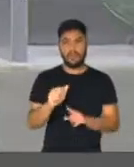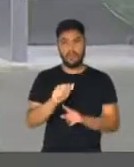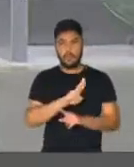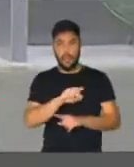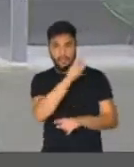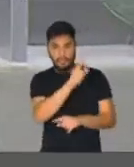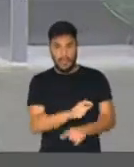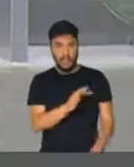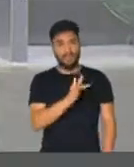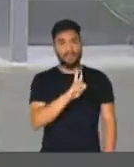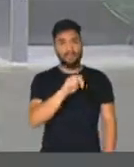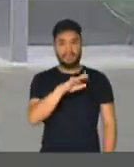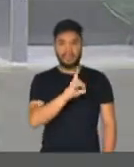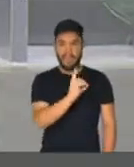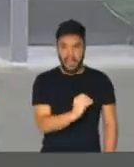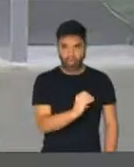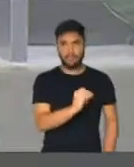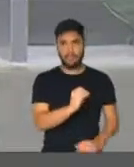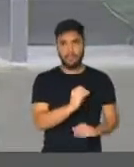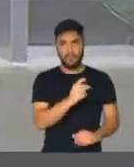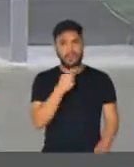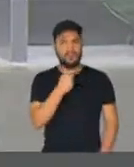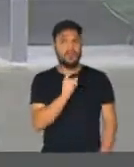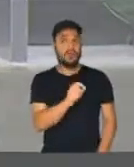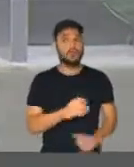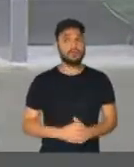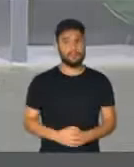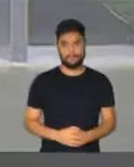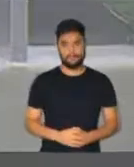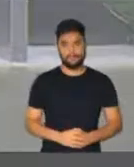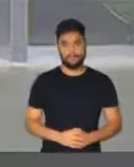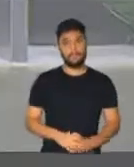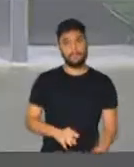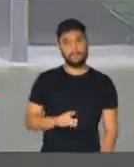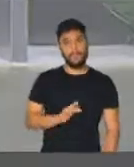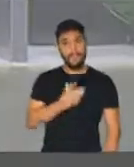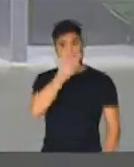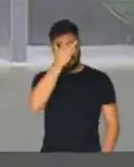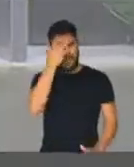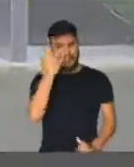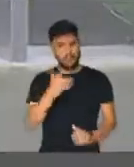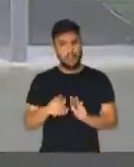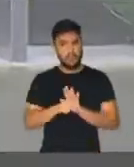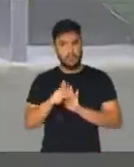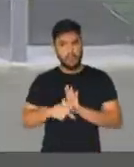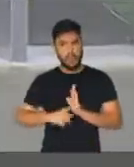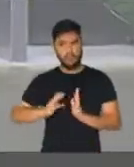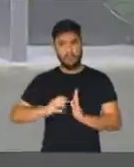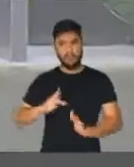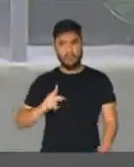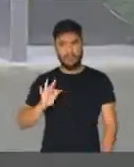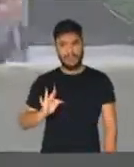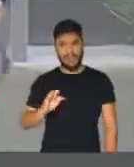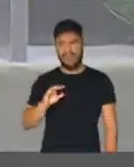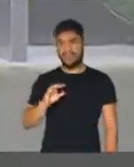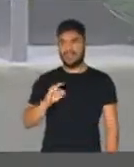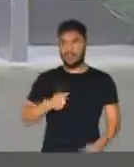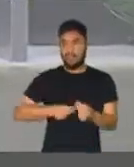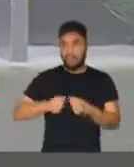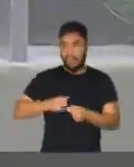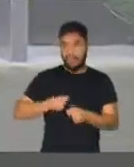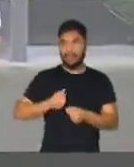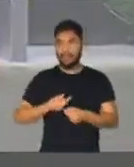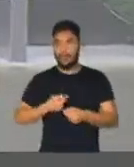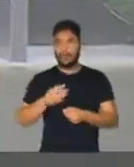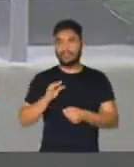Essa pessoa disse que um tesoureiro nacional do PT teria procurado e